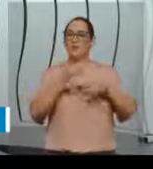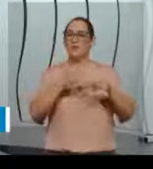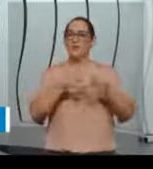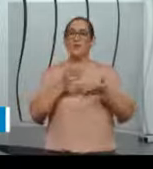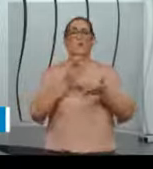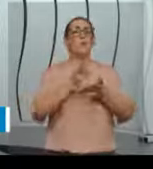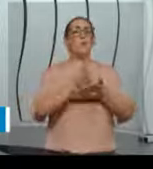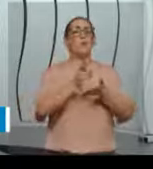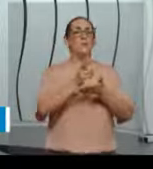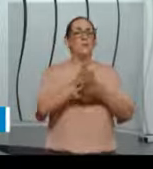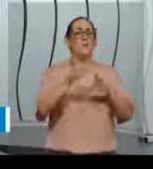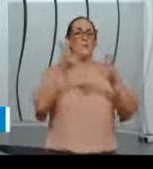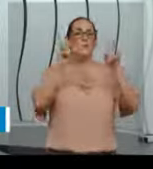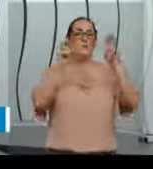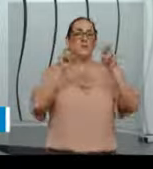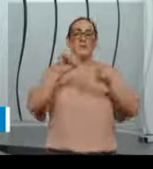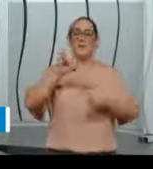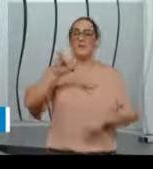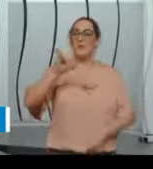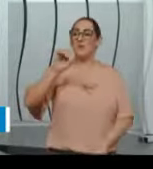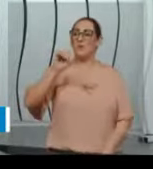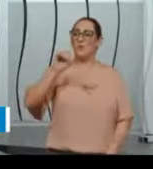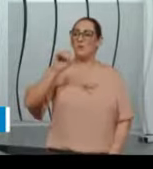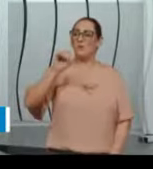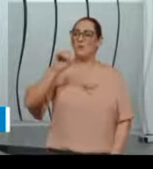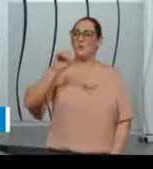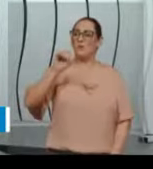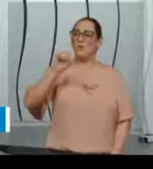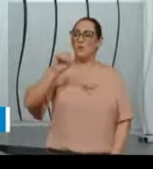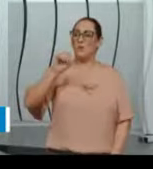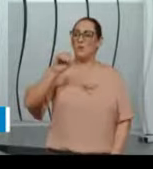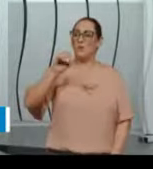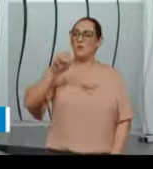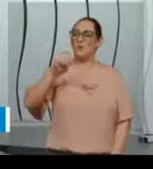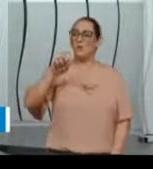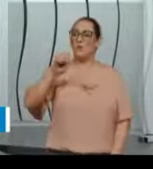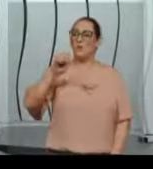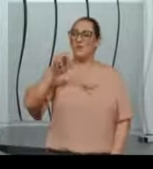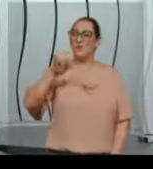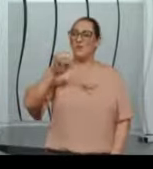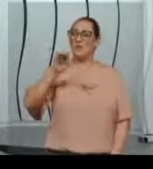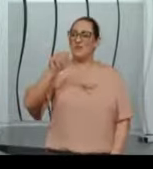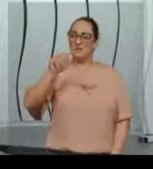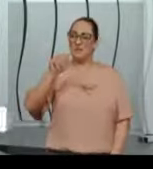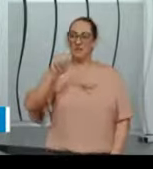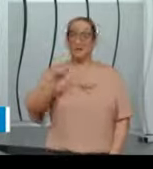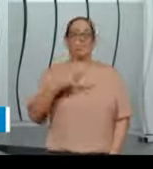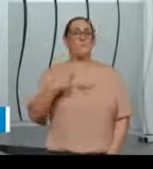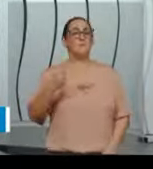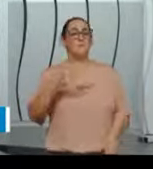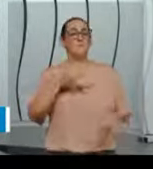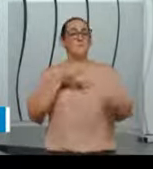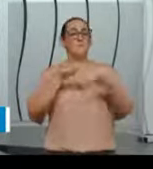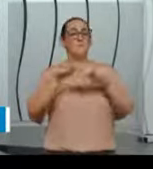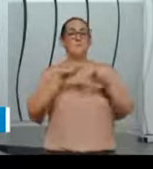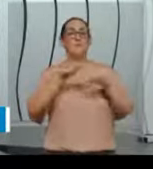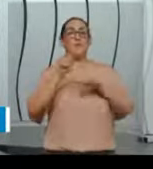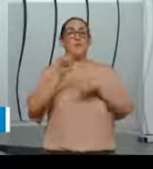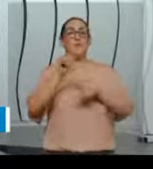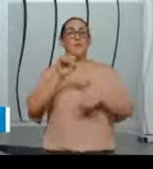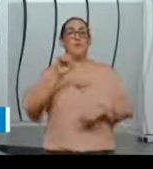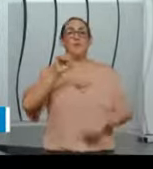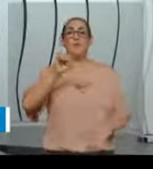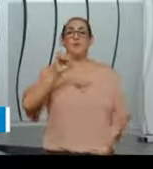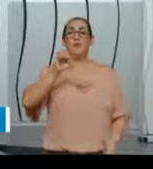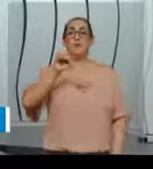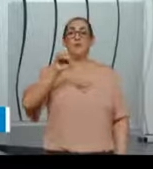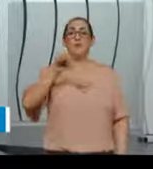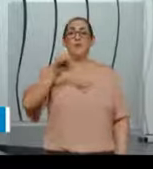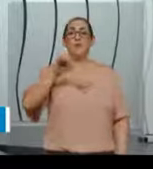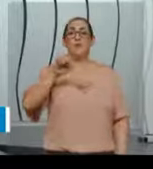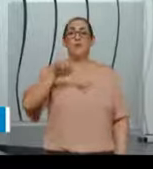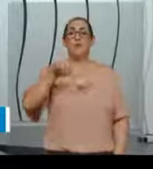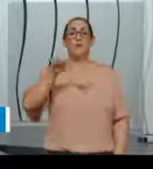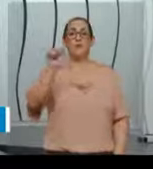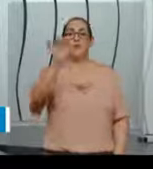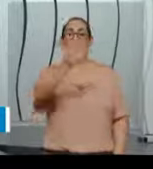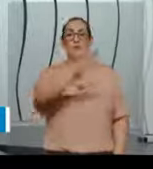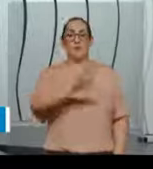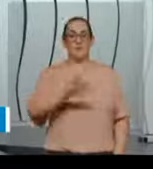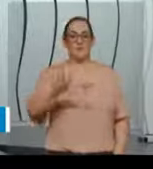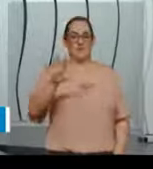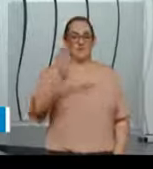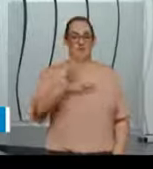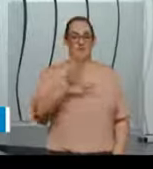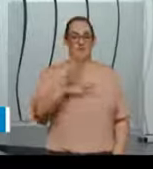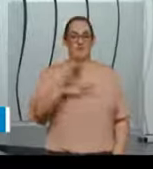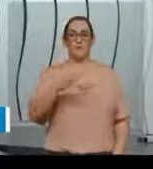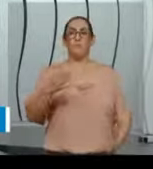continuidade com o tema isomeria. Vamos trabalhar hoje com a isomeria espacial. Bom, como objetivo